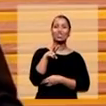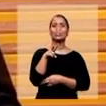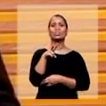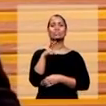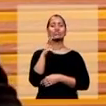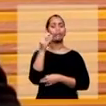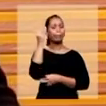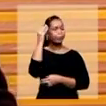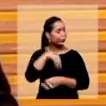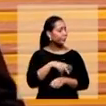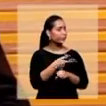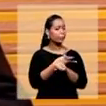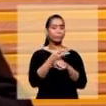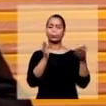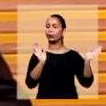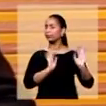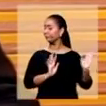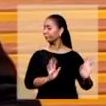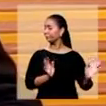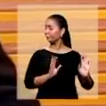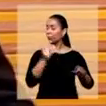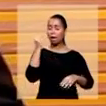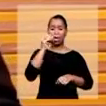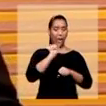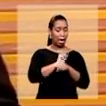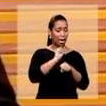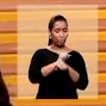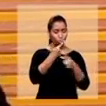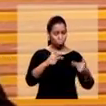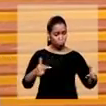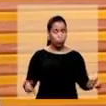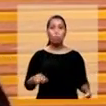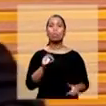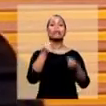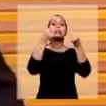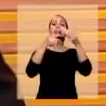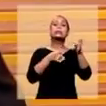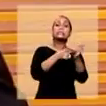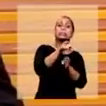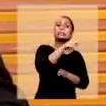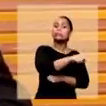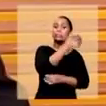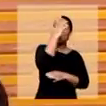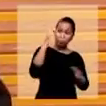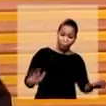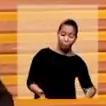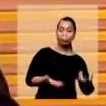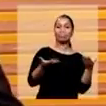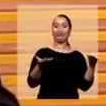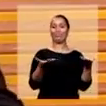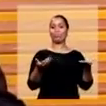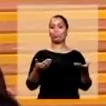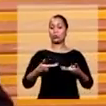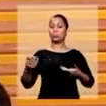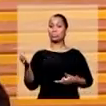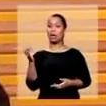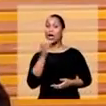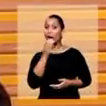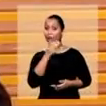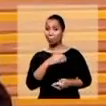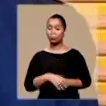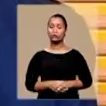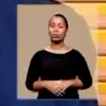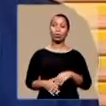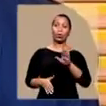já desistiu de procurar, já não tem mais esperança disso, o que a gente fala para essa pessoa para motivá-la agora? Uma coisa bem rápida para